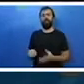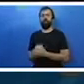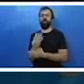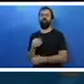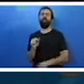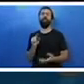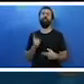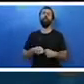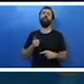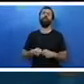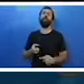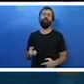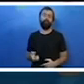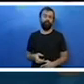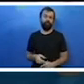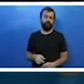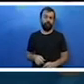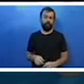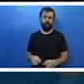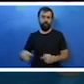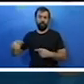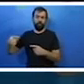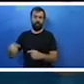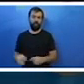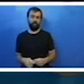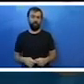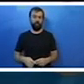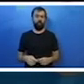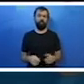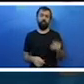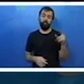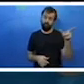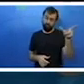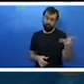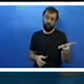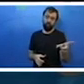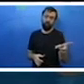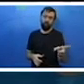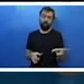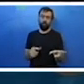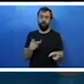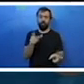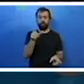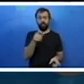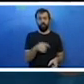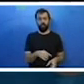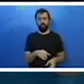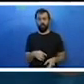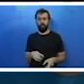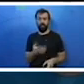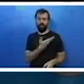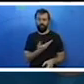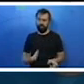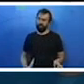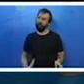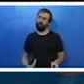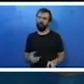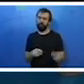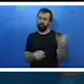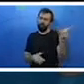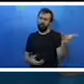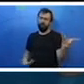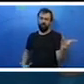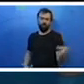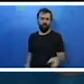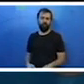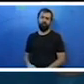as ideias do rei? Será que era o governador-mor? O governador-geral, desculpa. Será que era o governador-geral que tomava